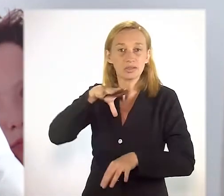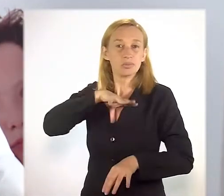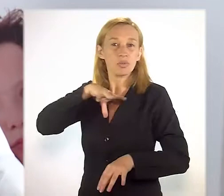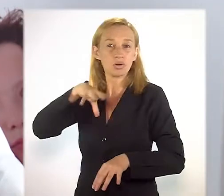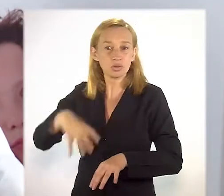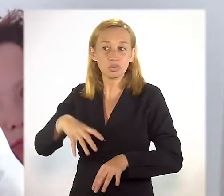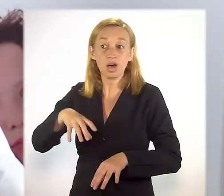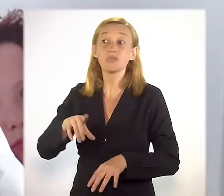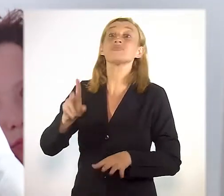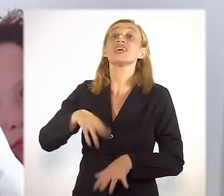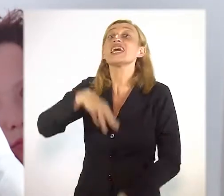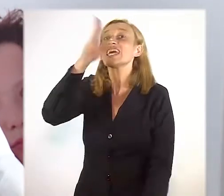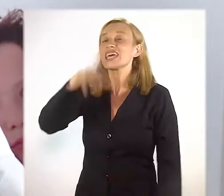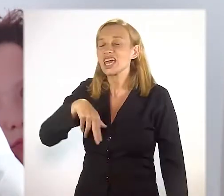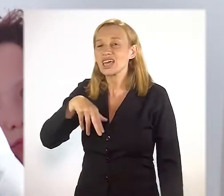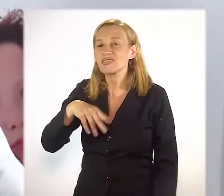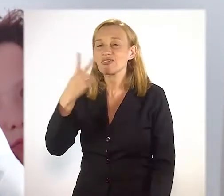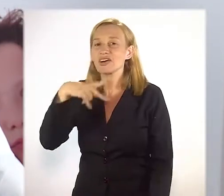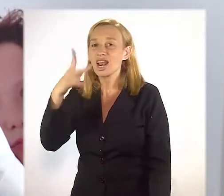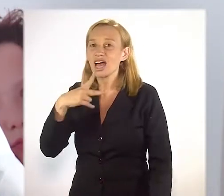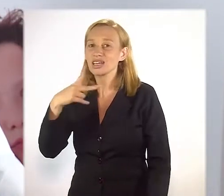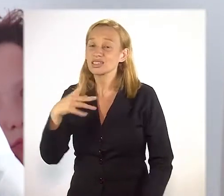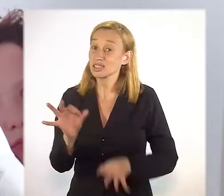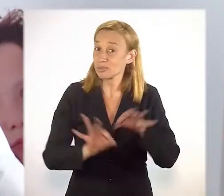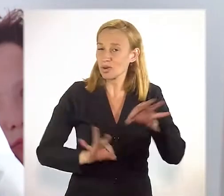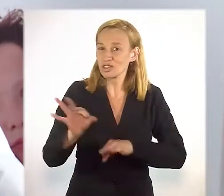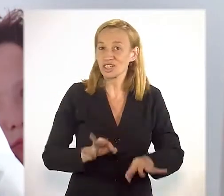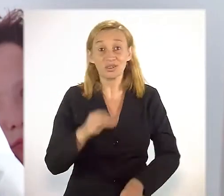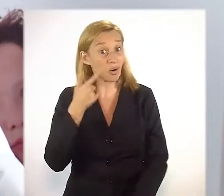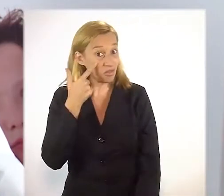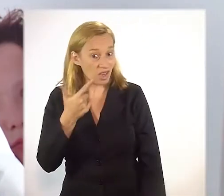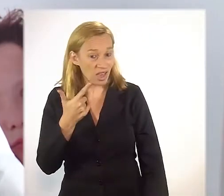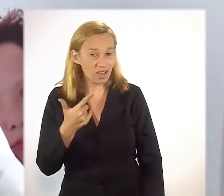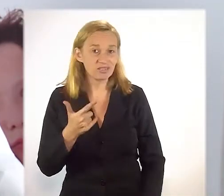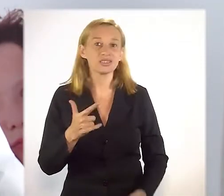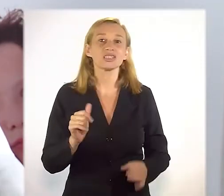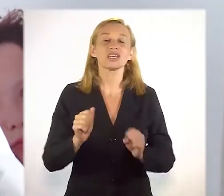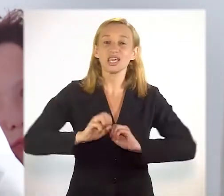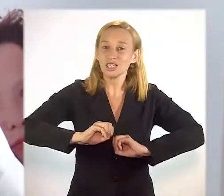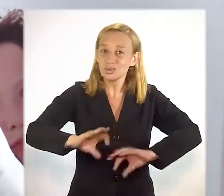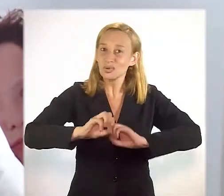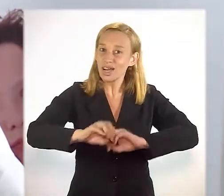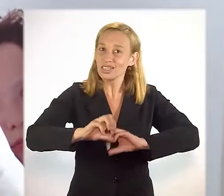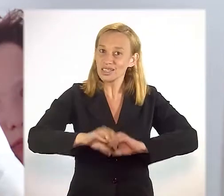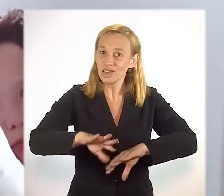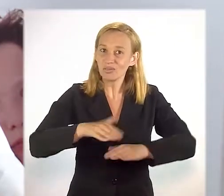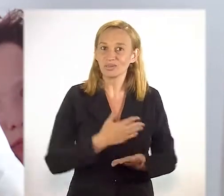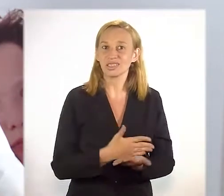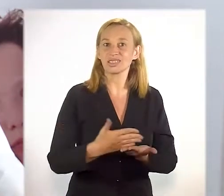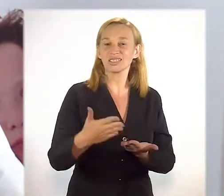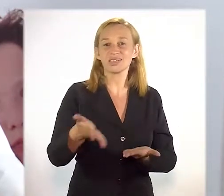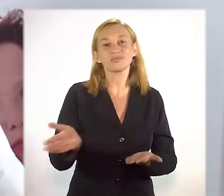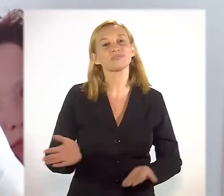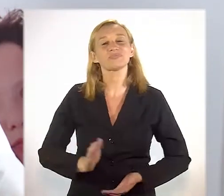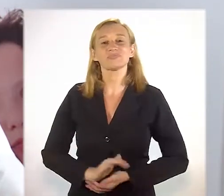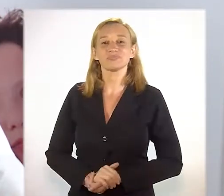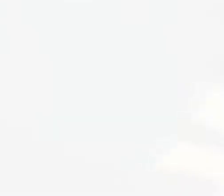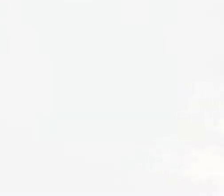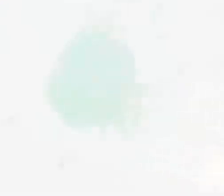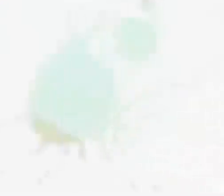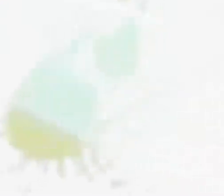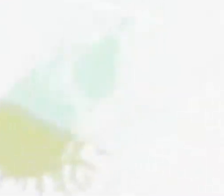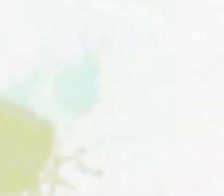Portugal. Adivinha quem eu trouxe para falar desse projeto? Fique ligado, está no ar o